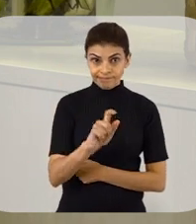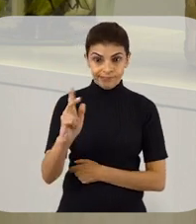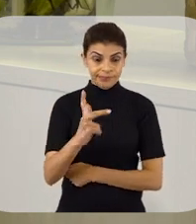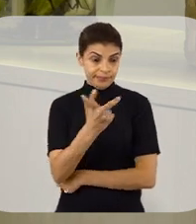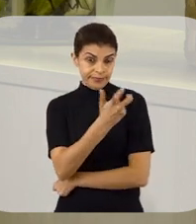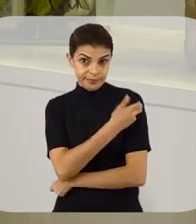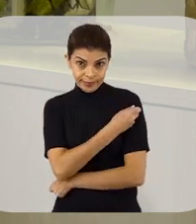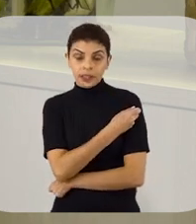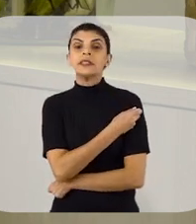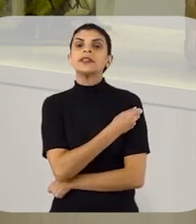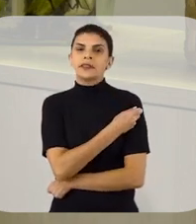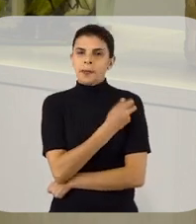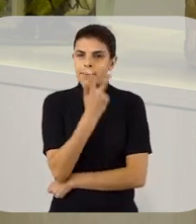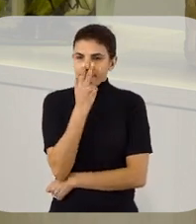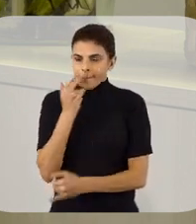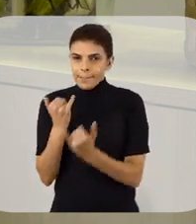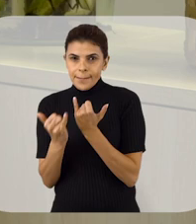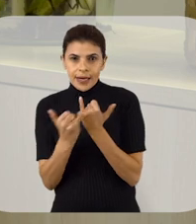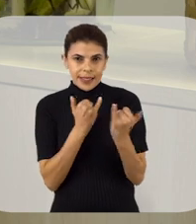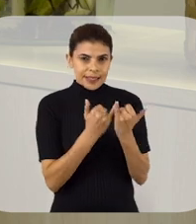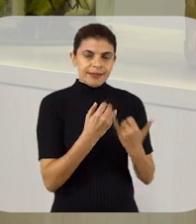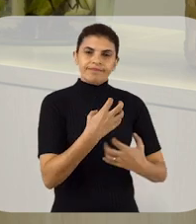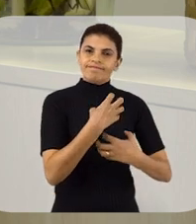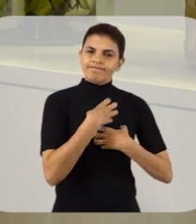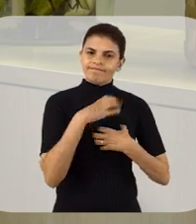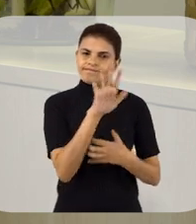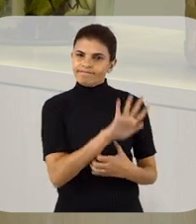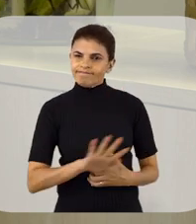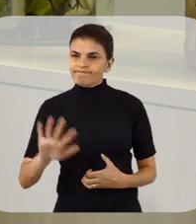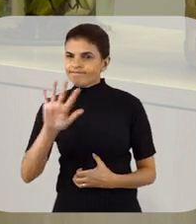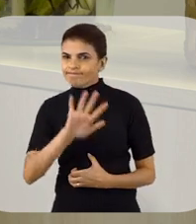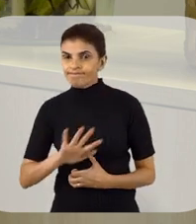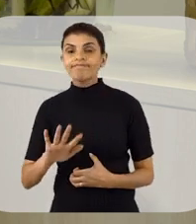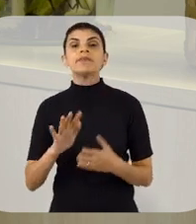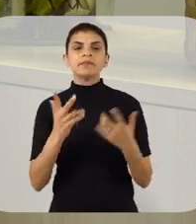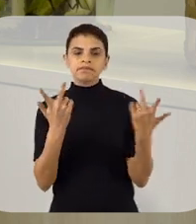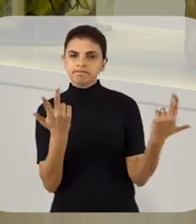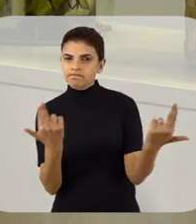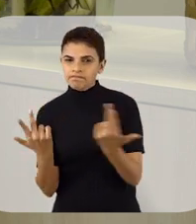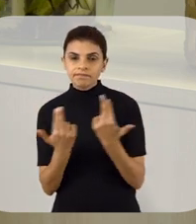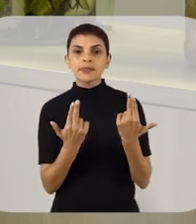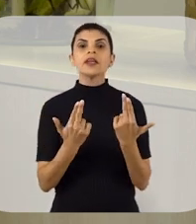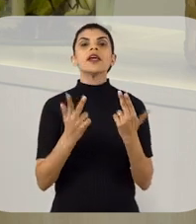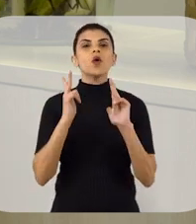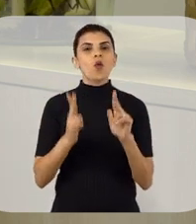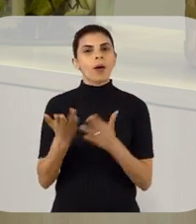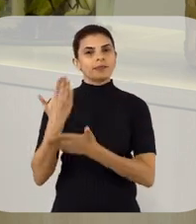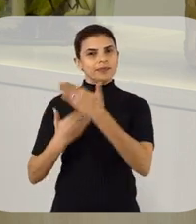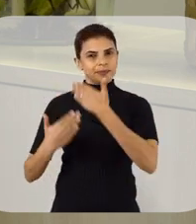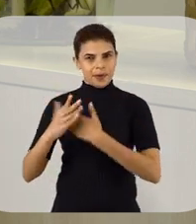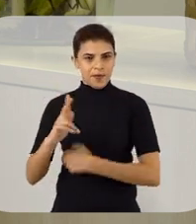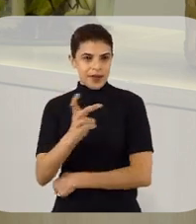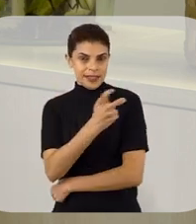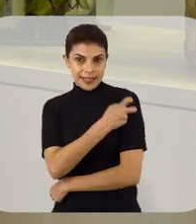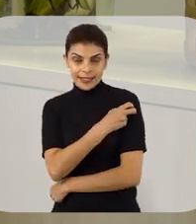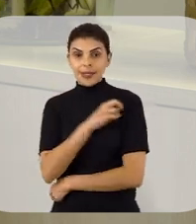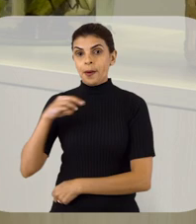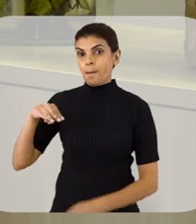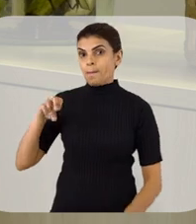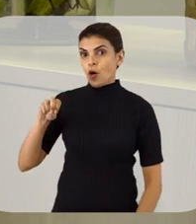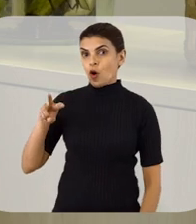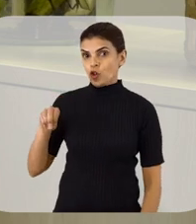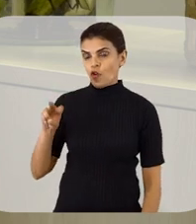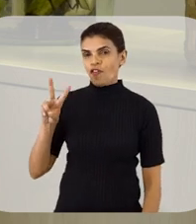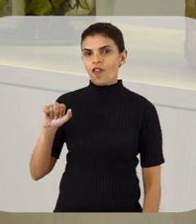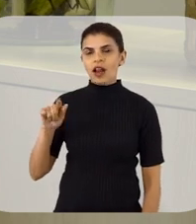vacinas, como elas são vacinas muito parecidas, o perfil de segurança é realmente muito bom, exatamente como era das vacinas monovalentes. Então a gente